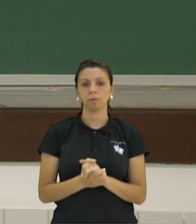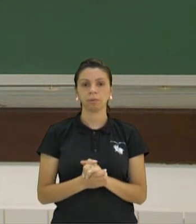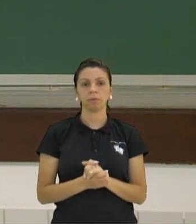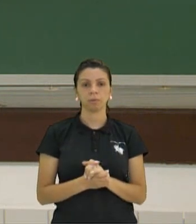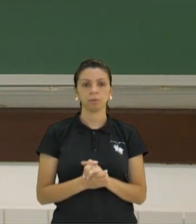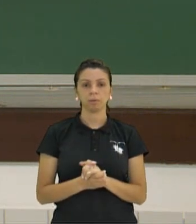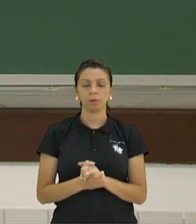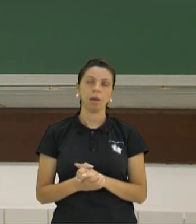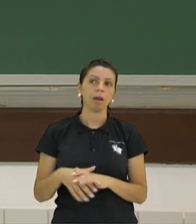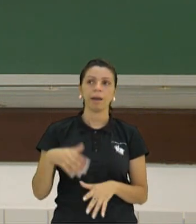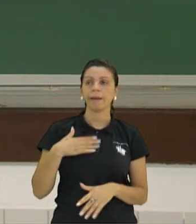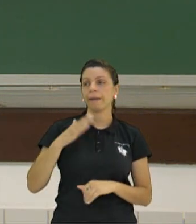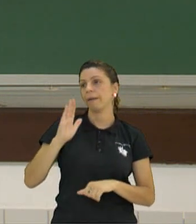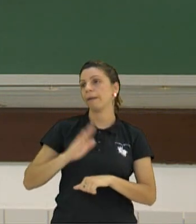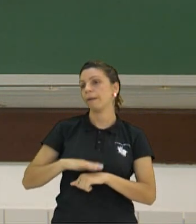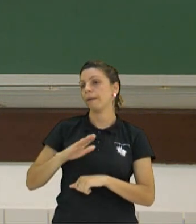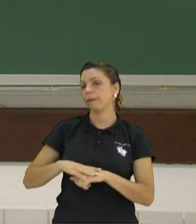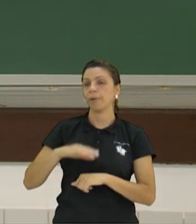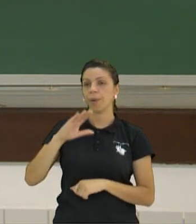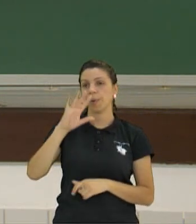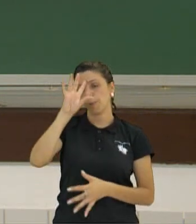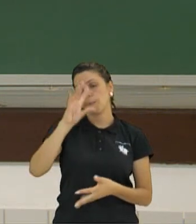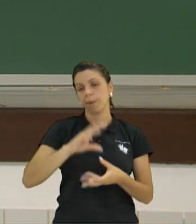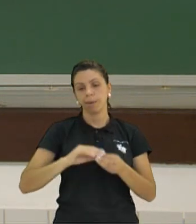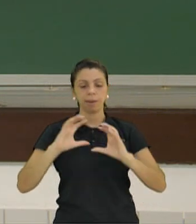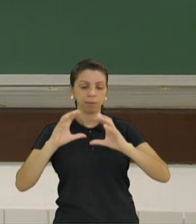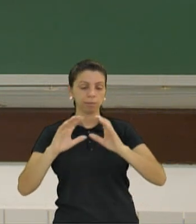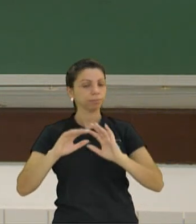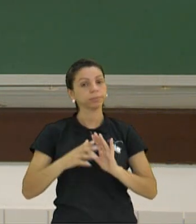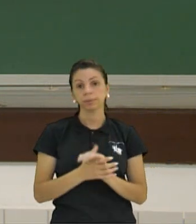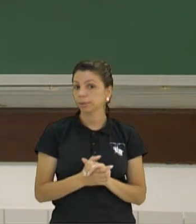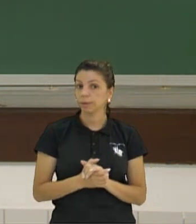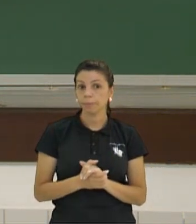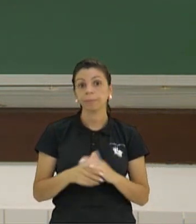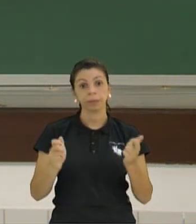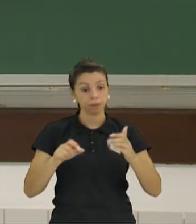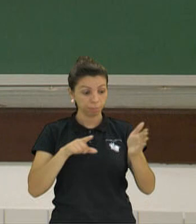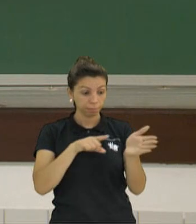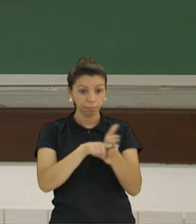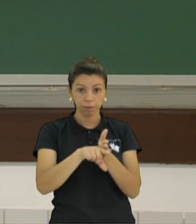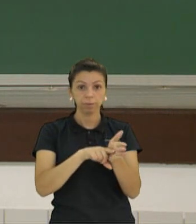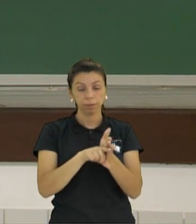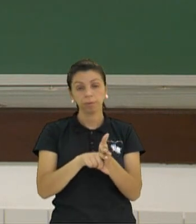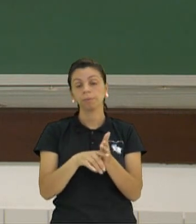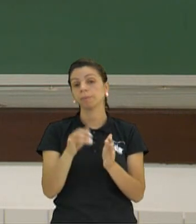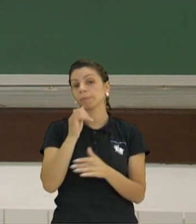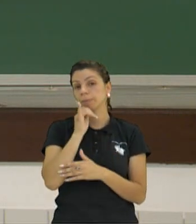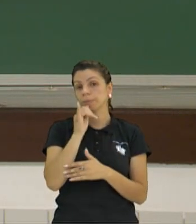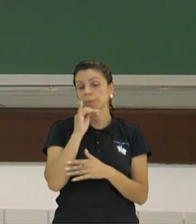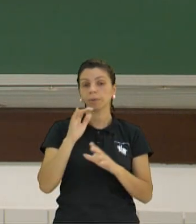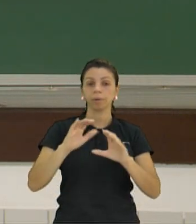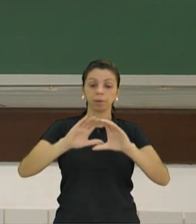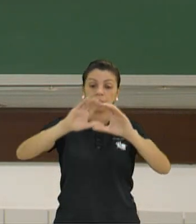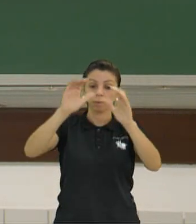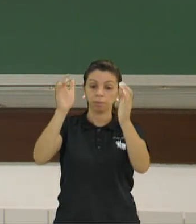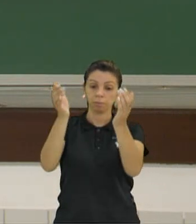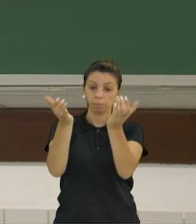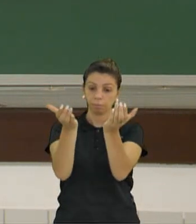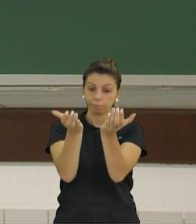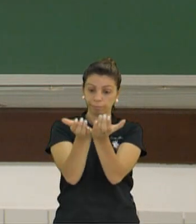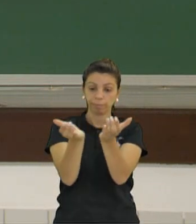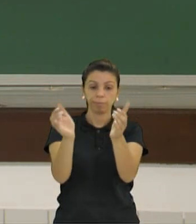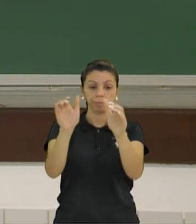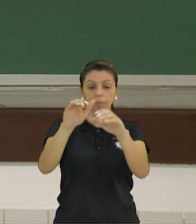conforme você entende o que é bola? Só não, você vai pesquisar, né? Por exemplo, esférico, é um